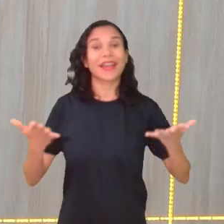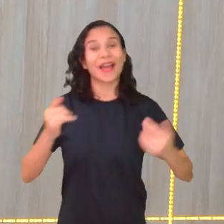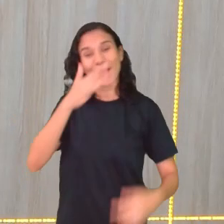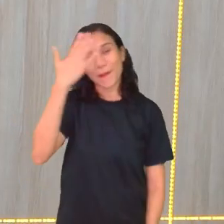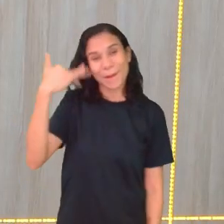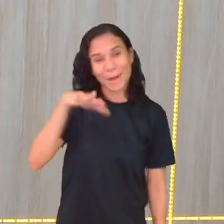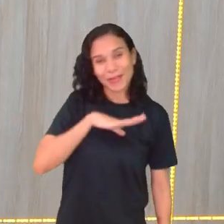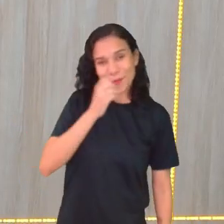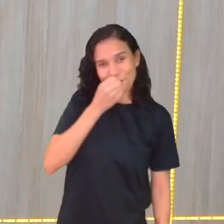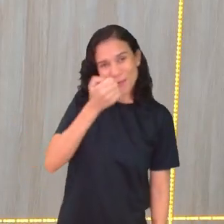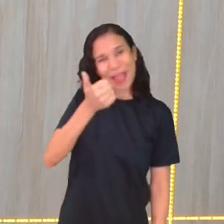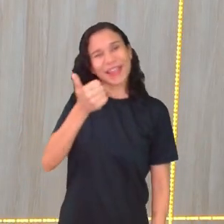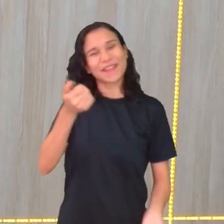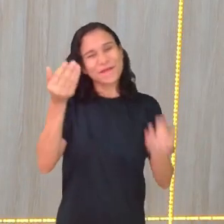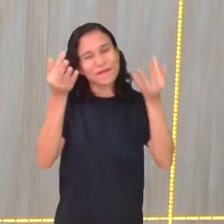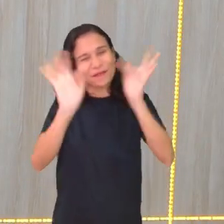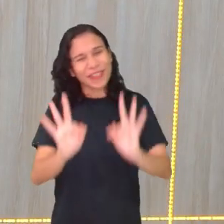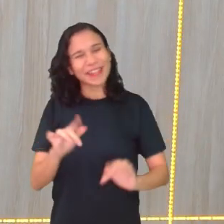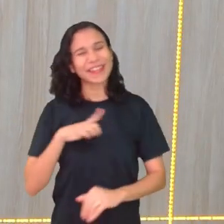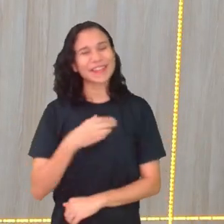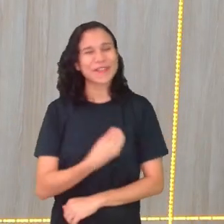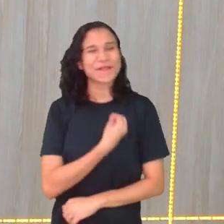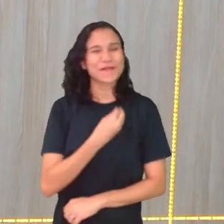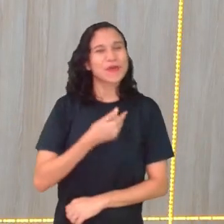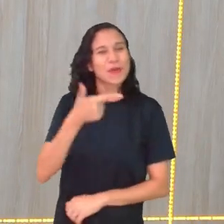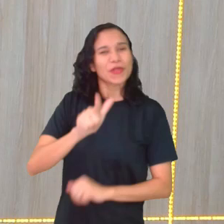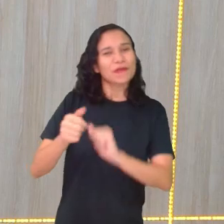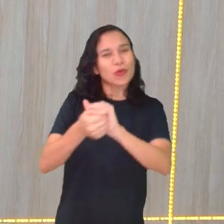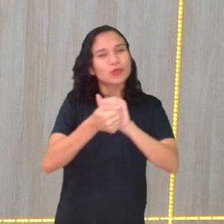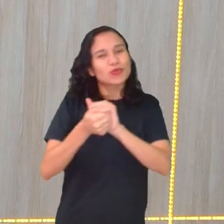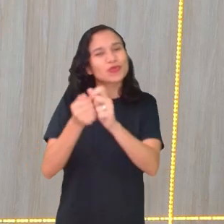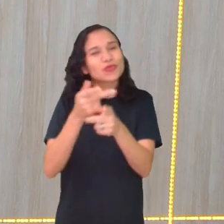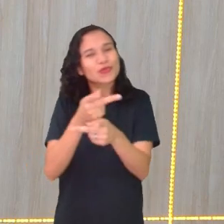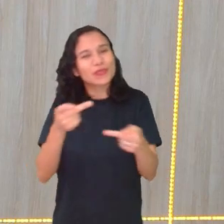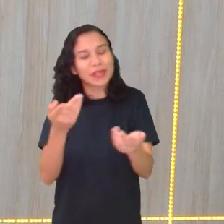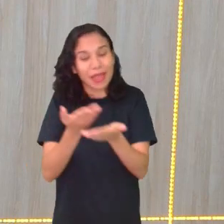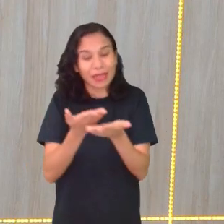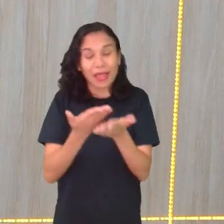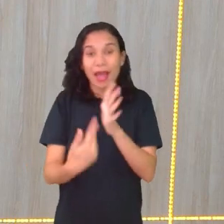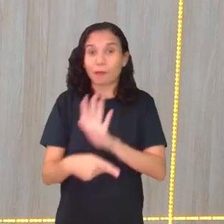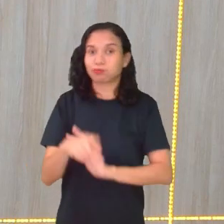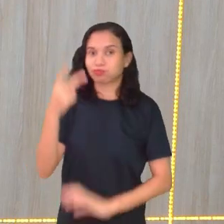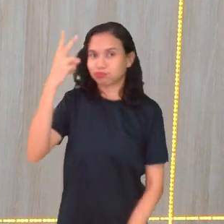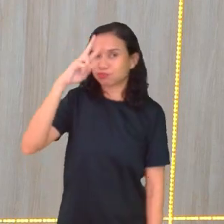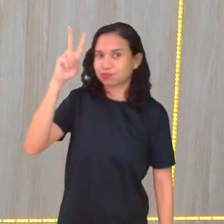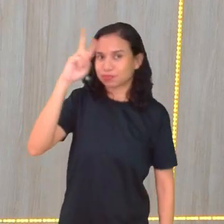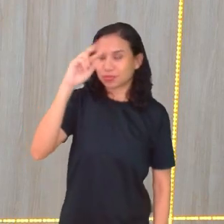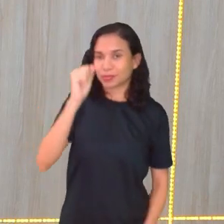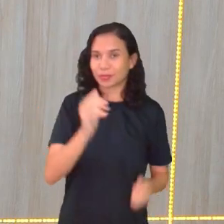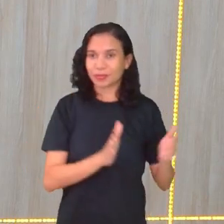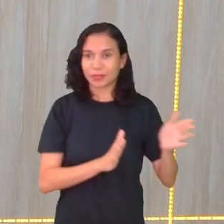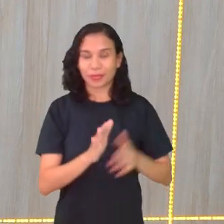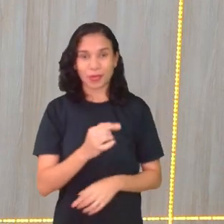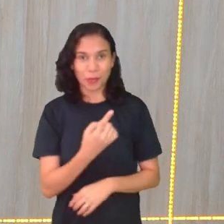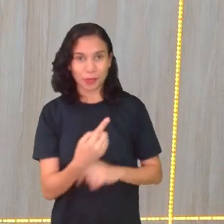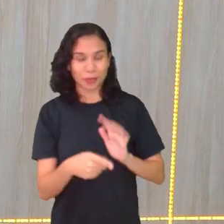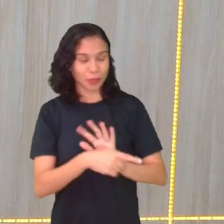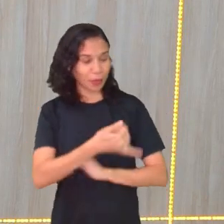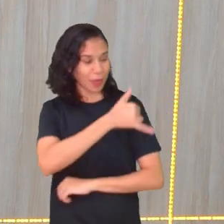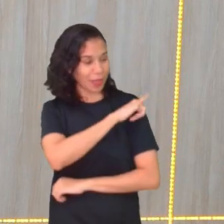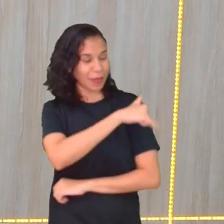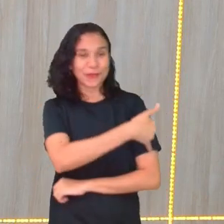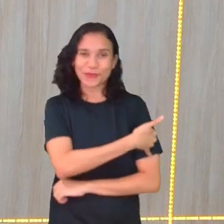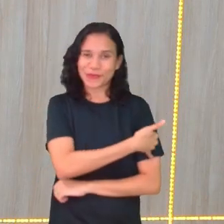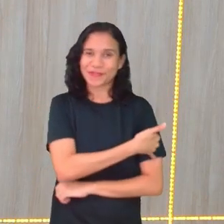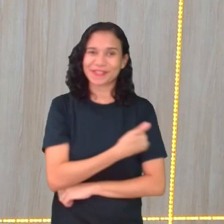E aí, pessoal, que felicidade estar com vocês na nossa aula de História da primeira fase da educação de jovens